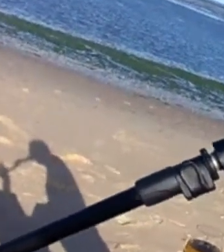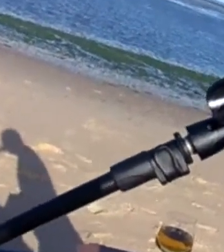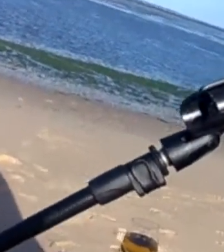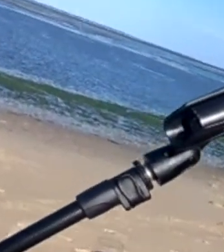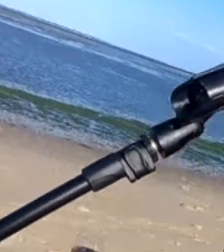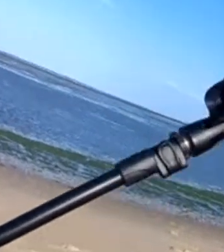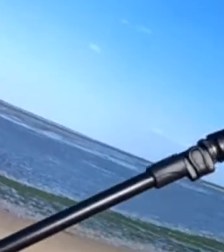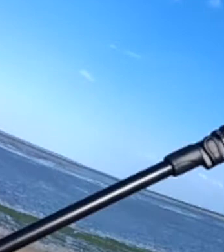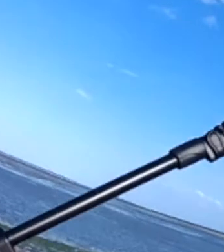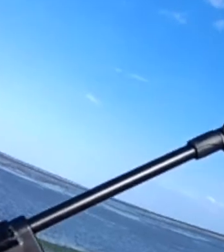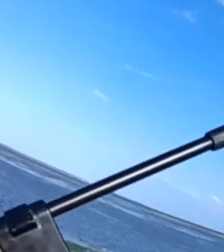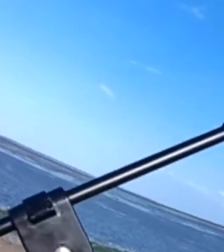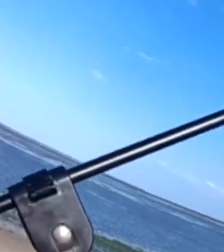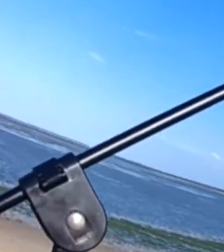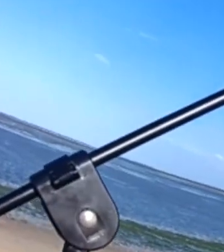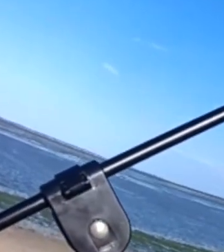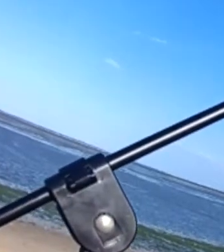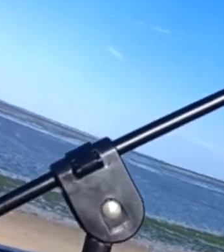See you again.